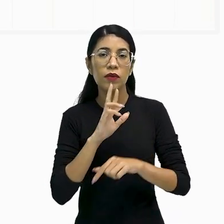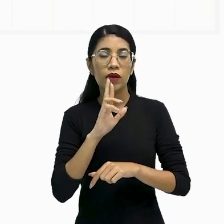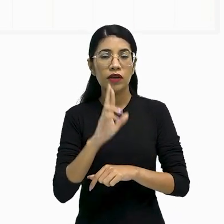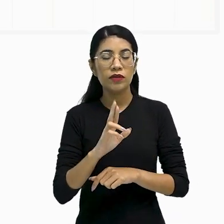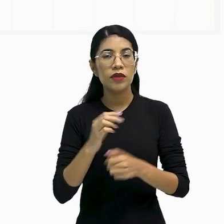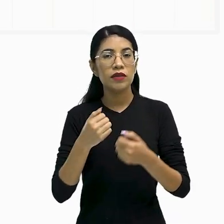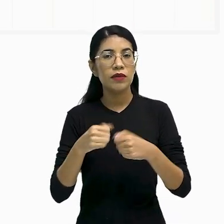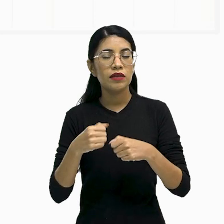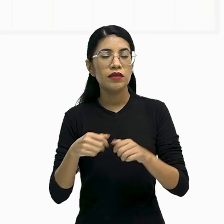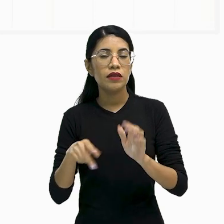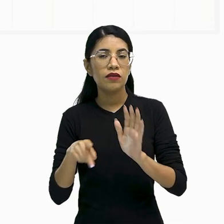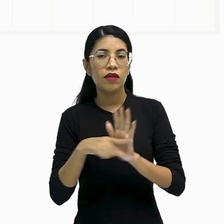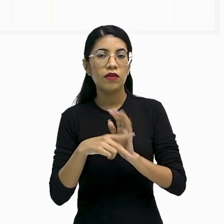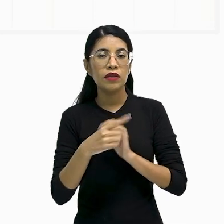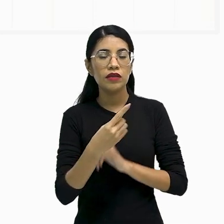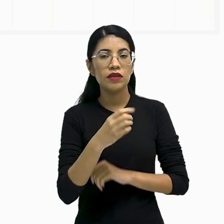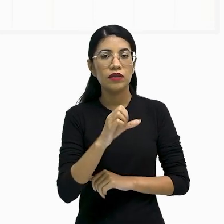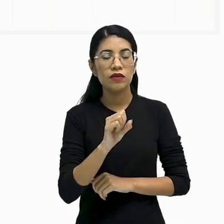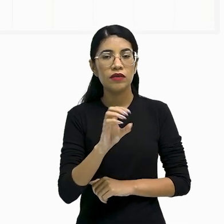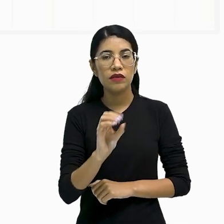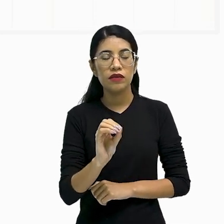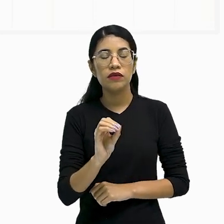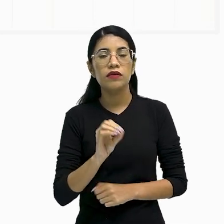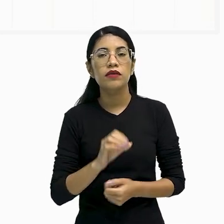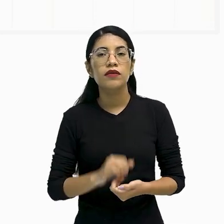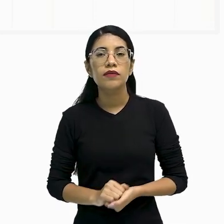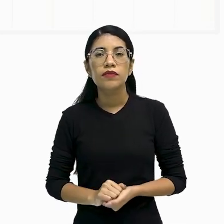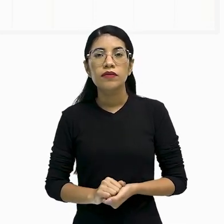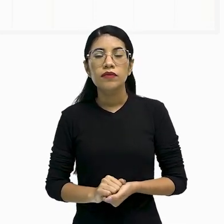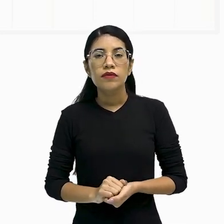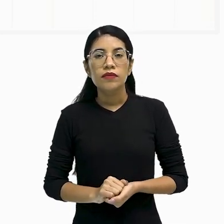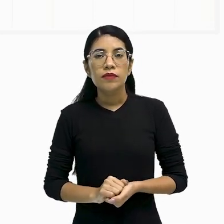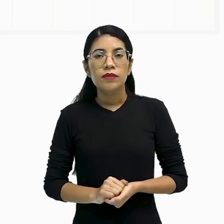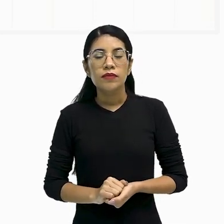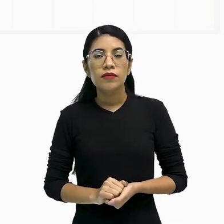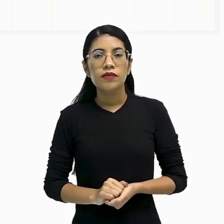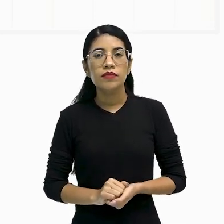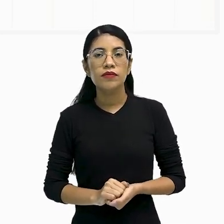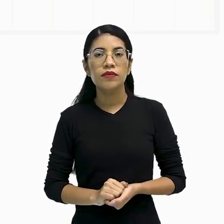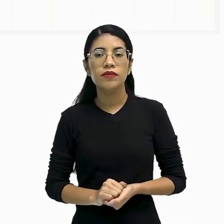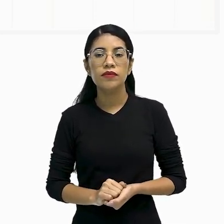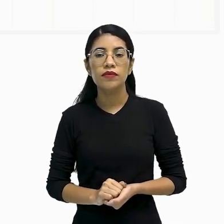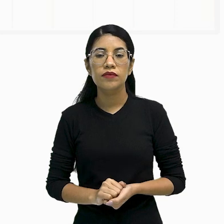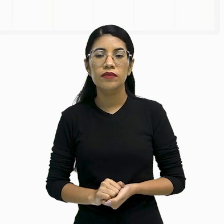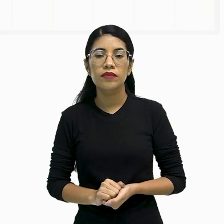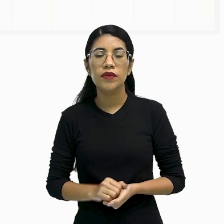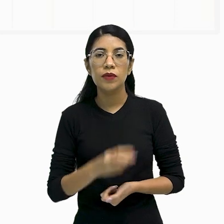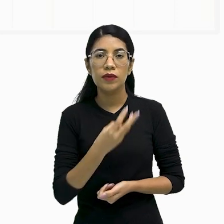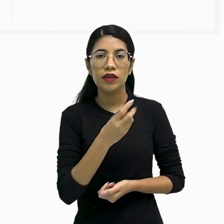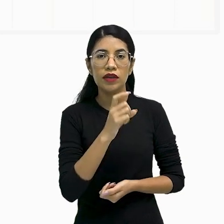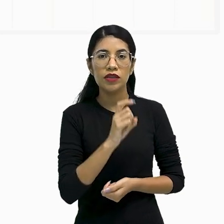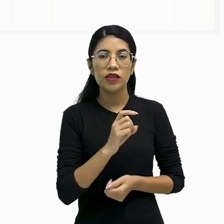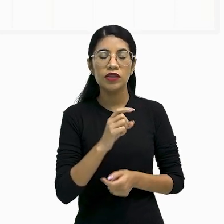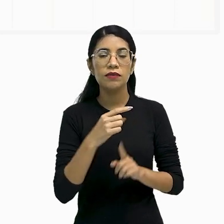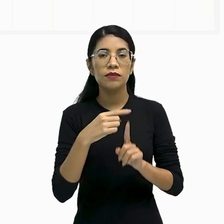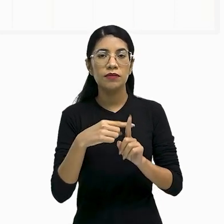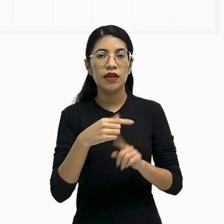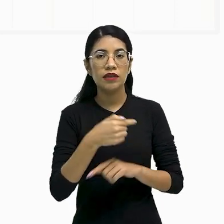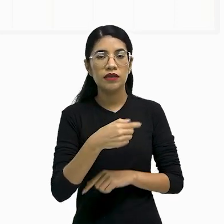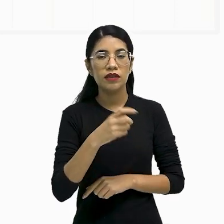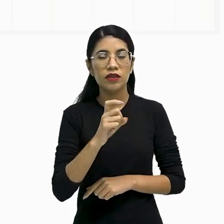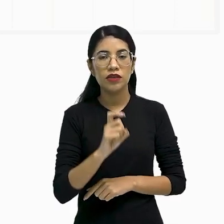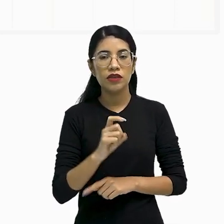tem que ser igual a 180 graus. Beleza? Então vai ficar aí 3x mais 7x